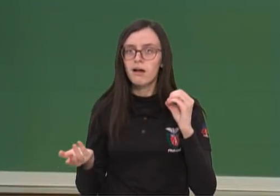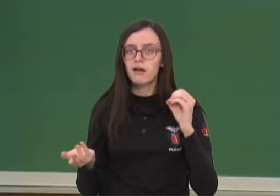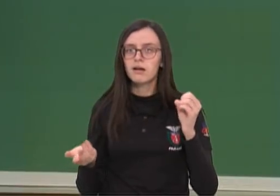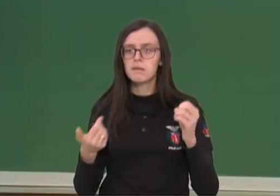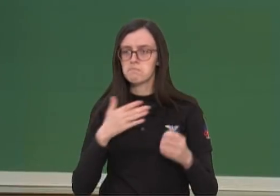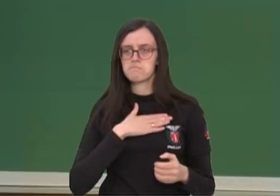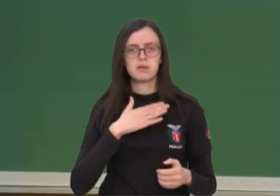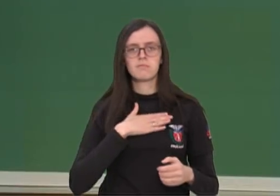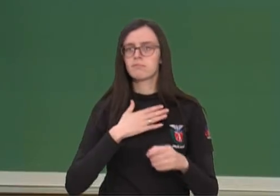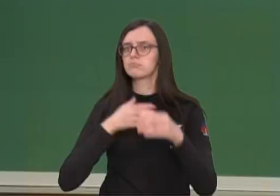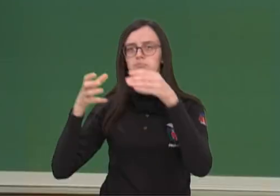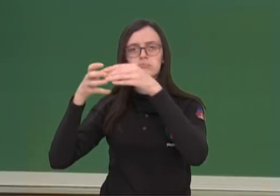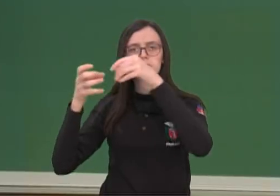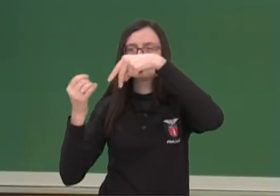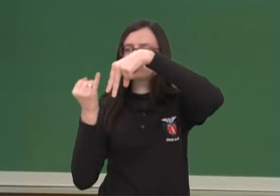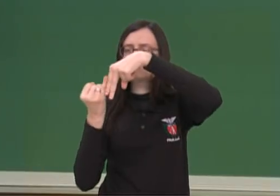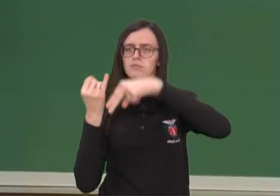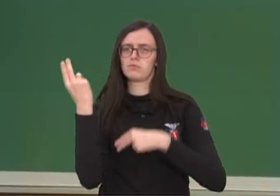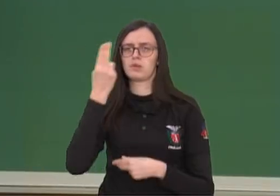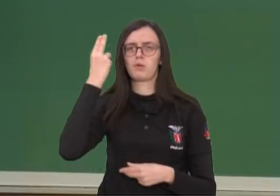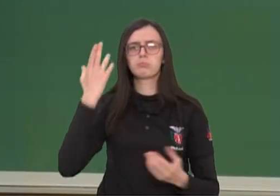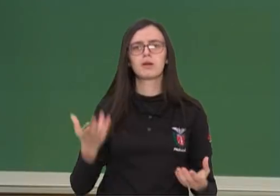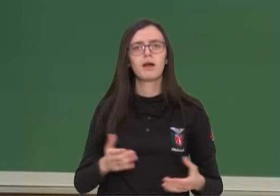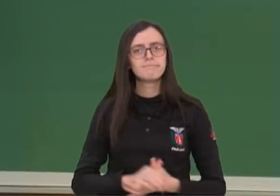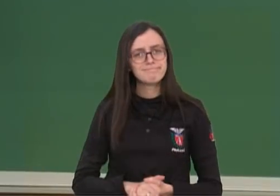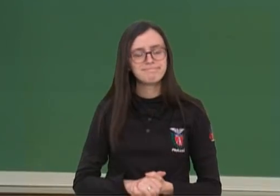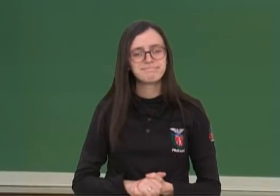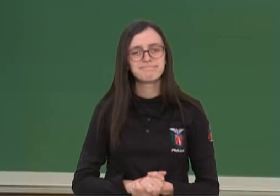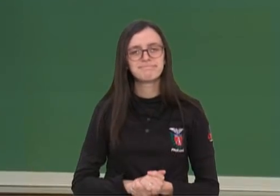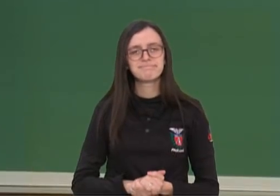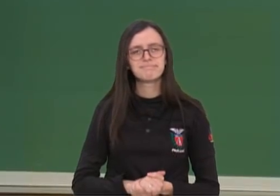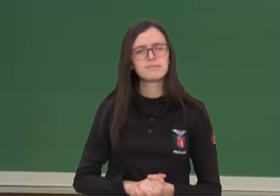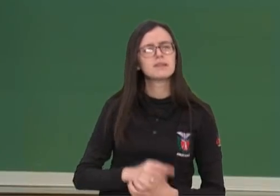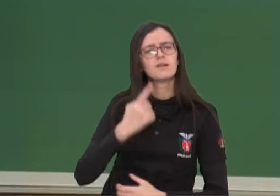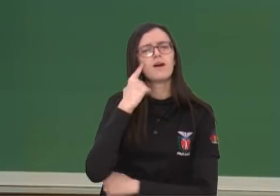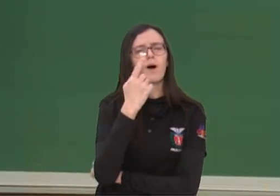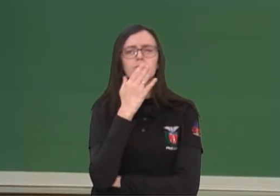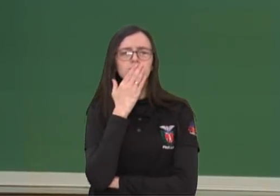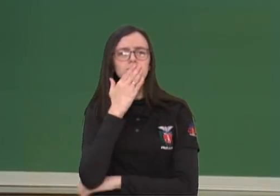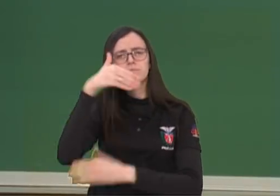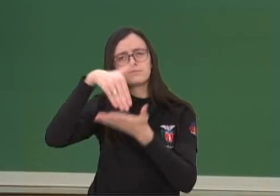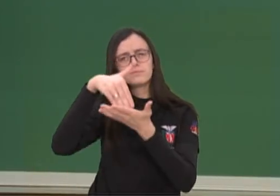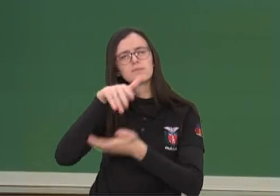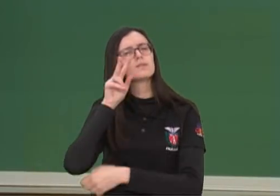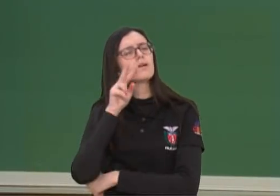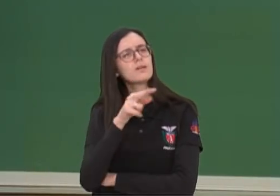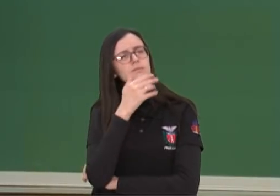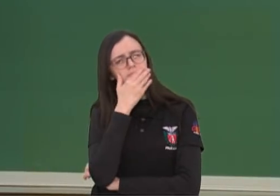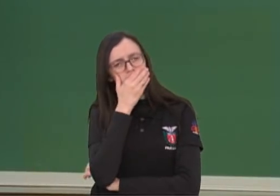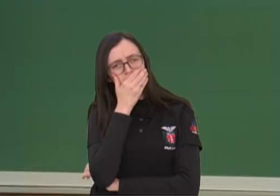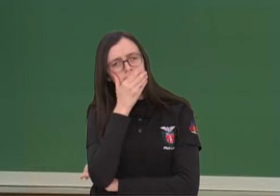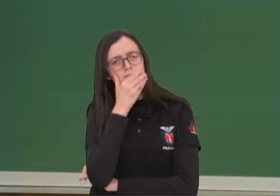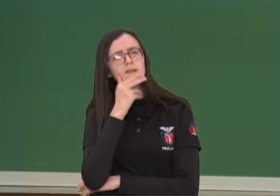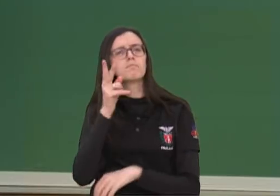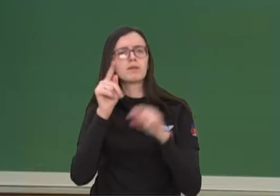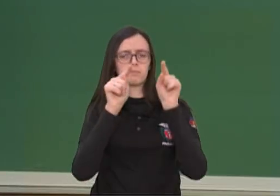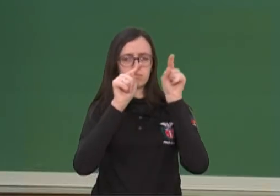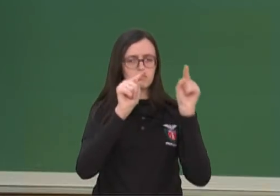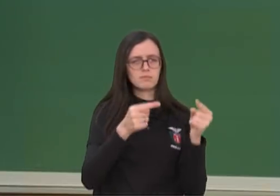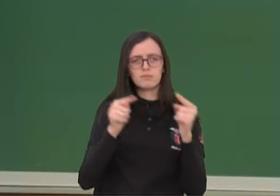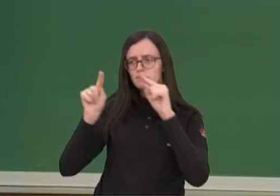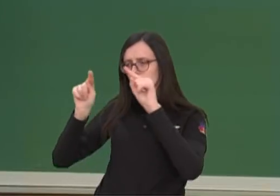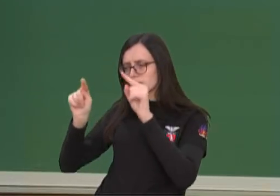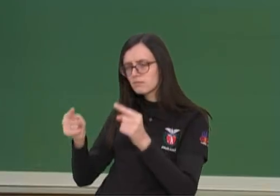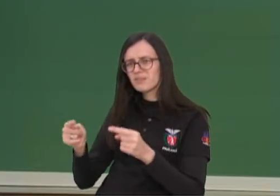para mim, no conjunto dos números naturais, não existe isso. E aqui? Vai acontecer a mesma coisa aonde? Aqui,